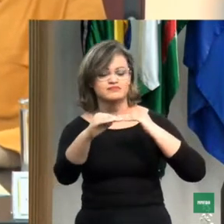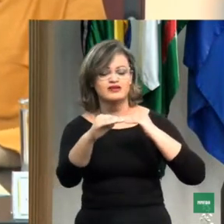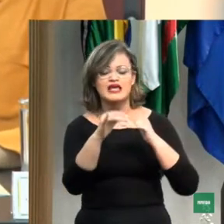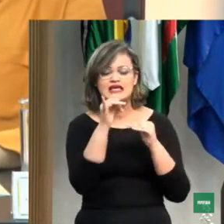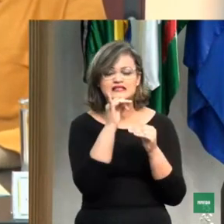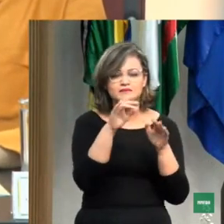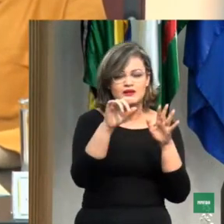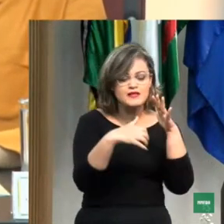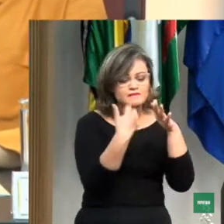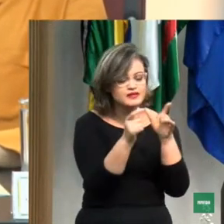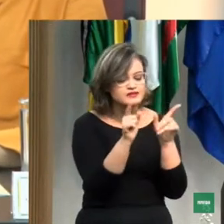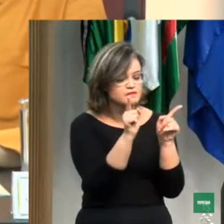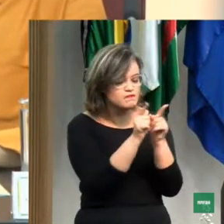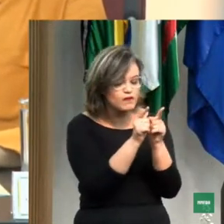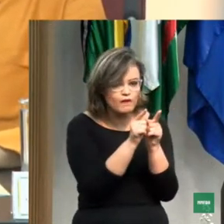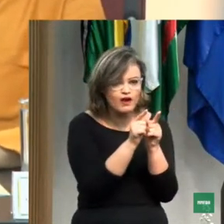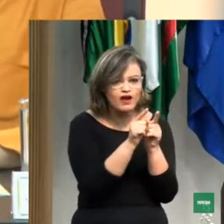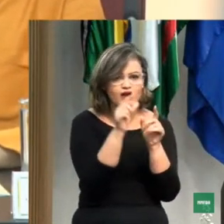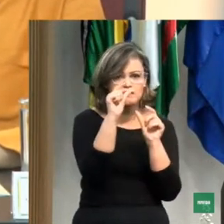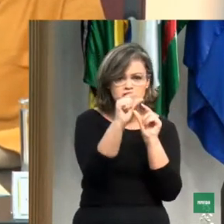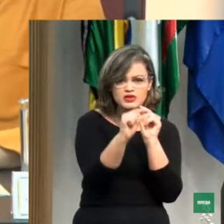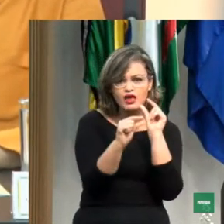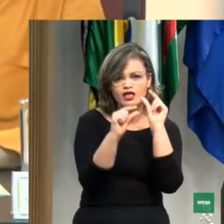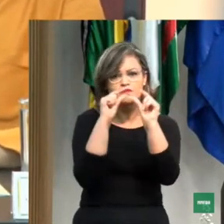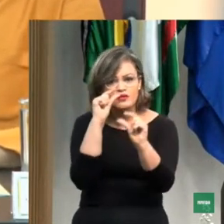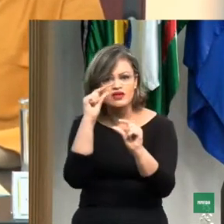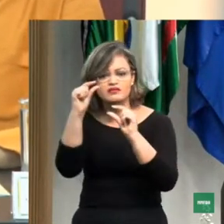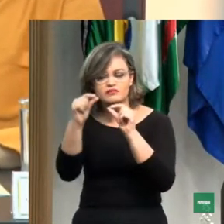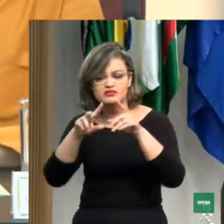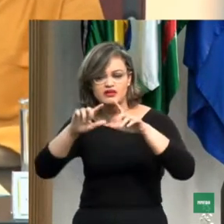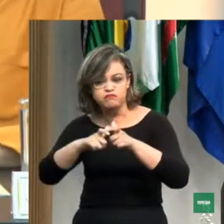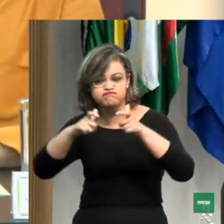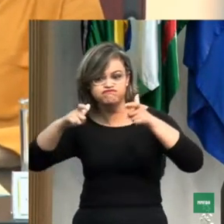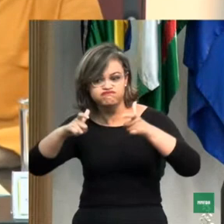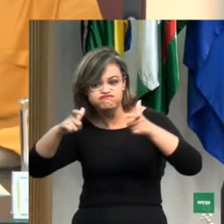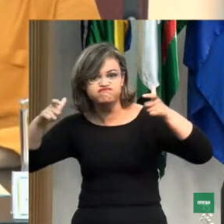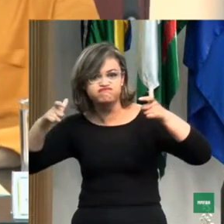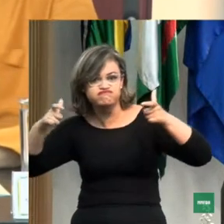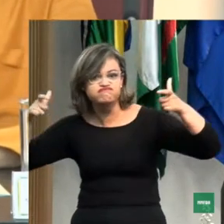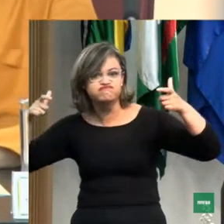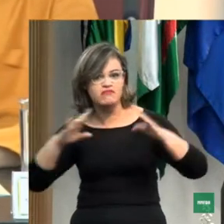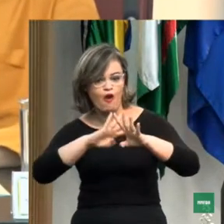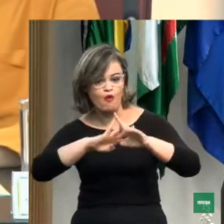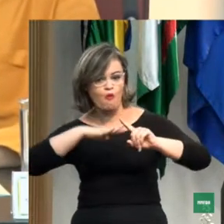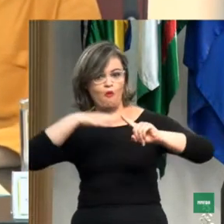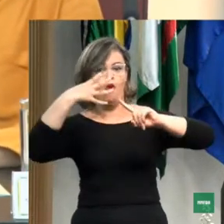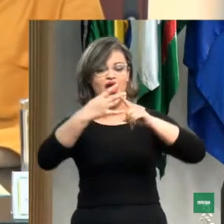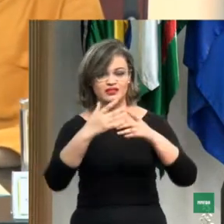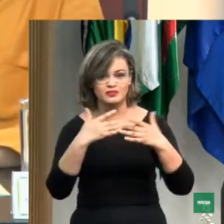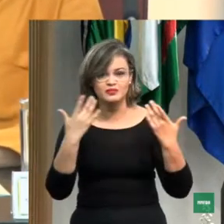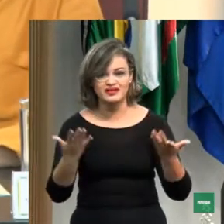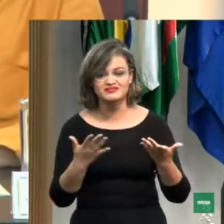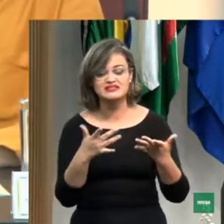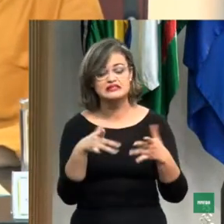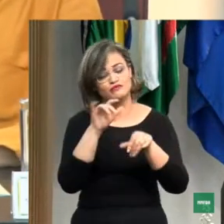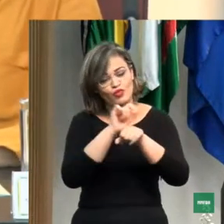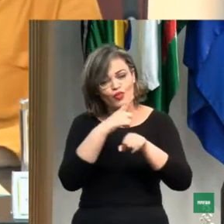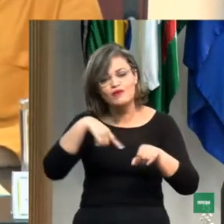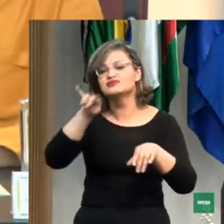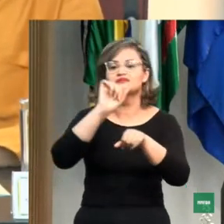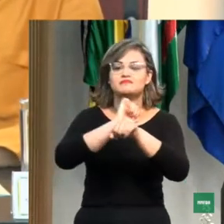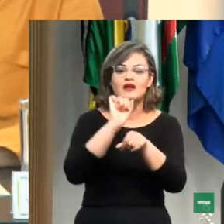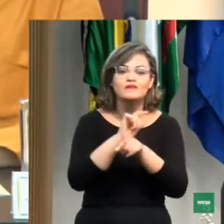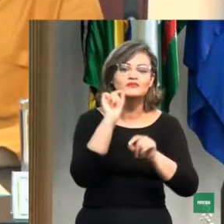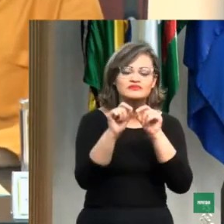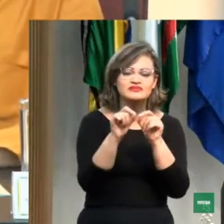depois vai se duplicando, quadruplicando. Então, nós esperamos, né, que rapidamente